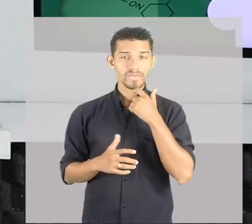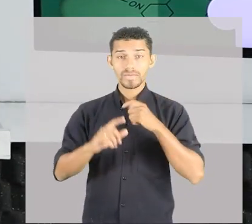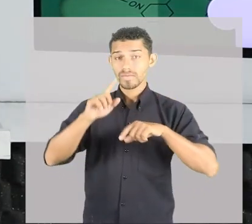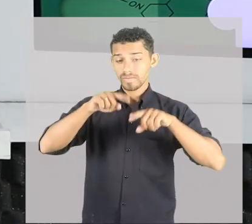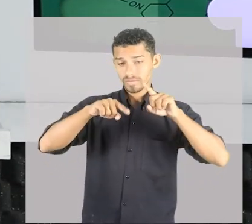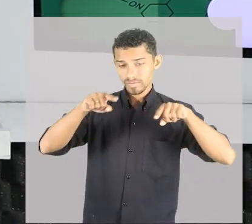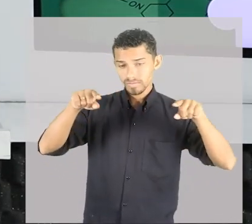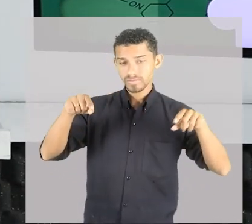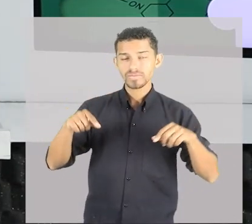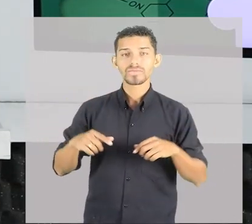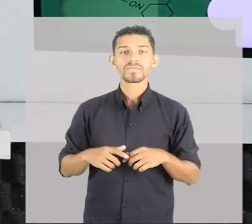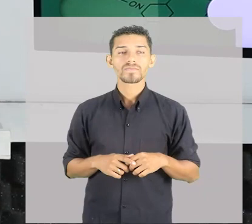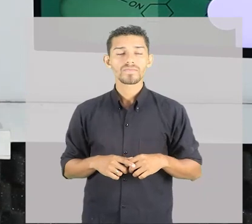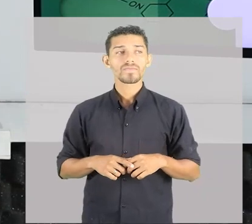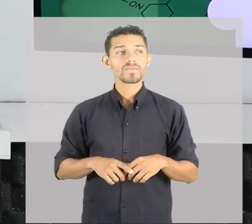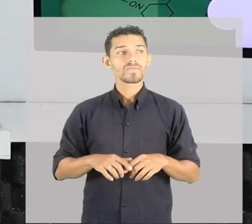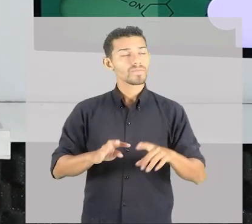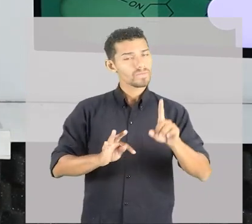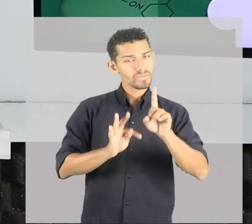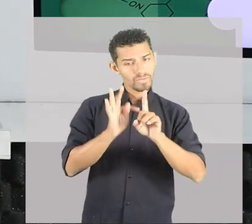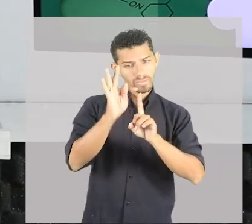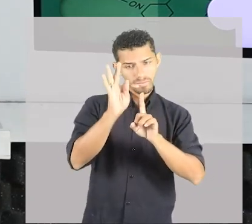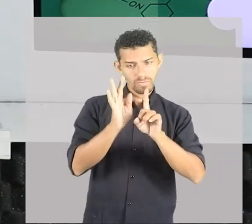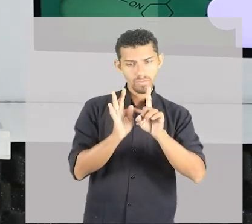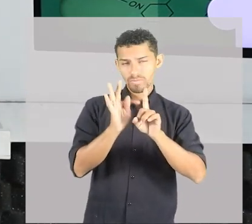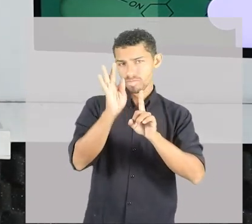variável é a temperatura